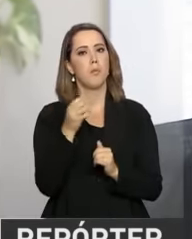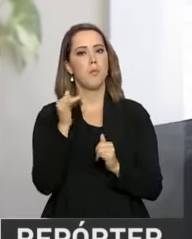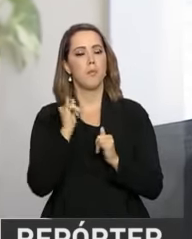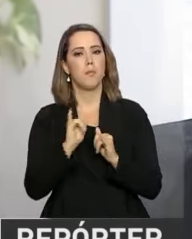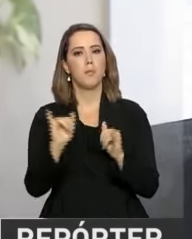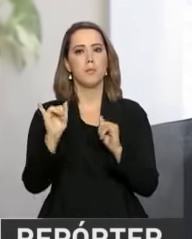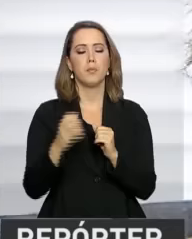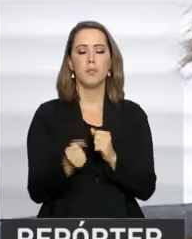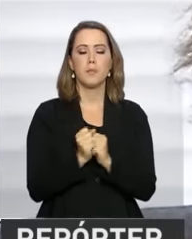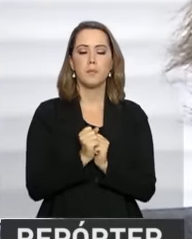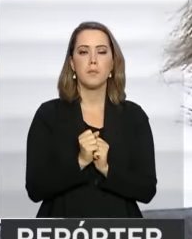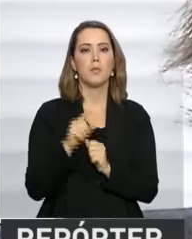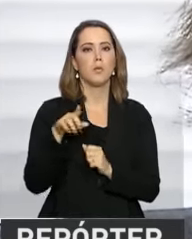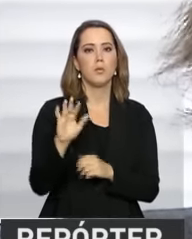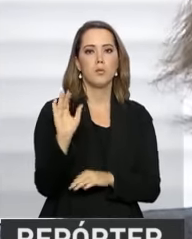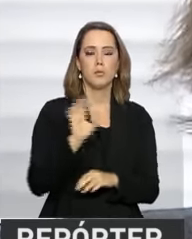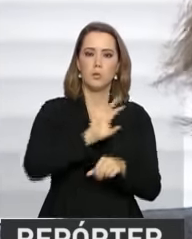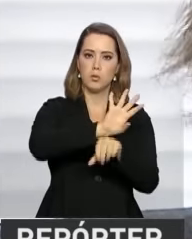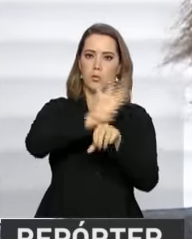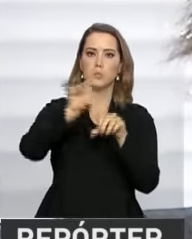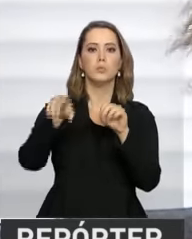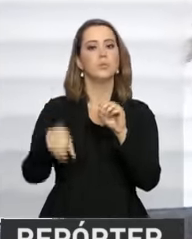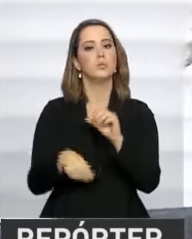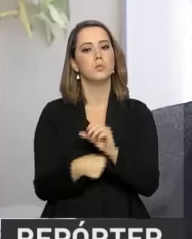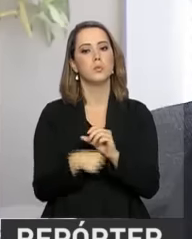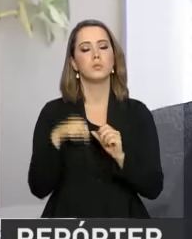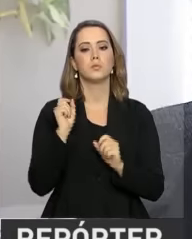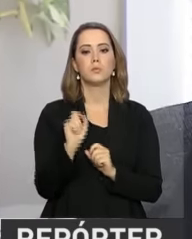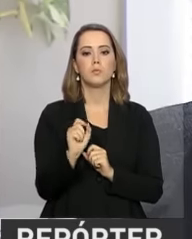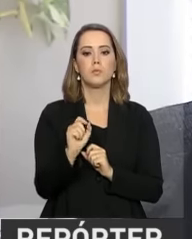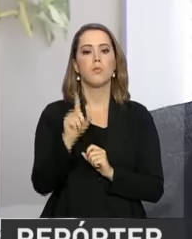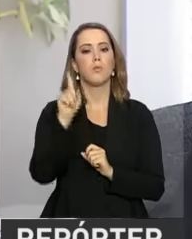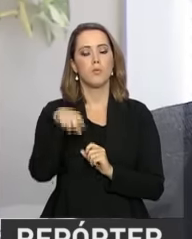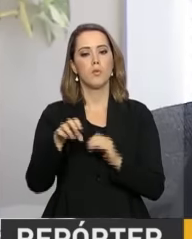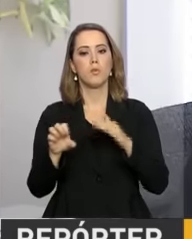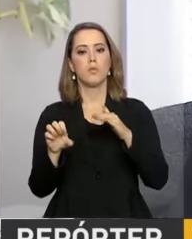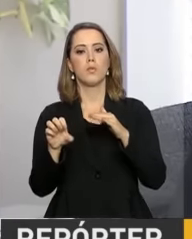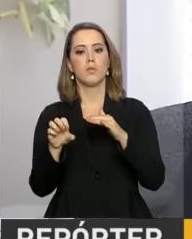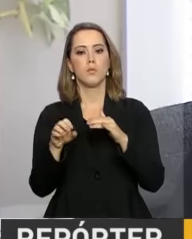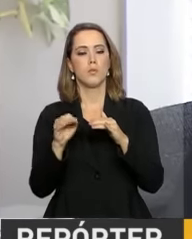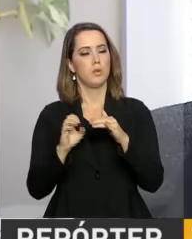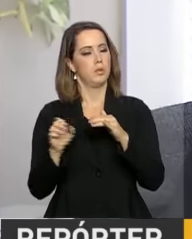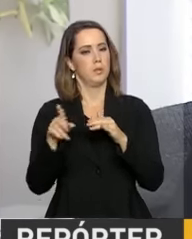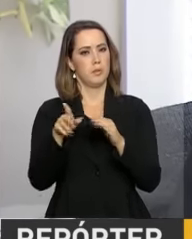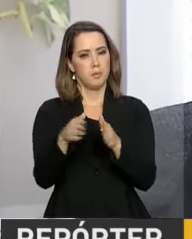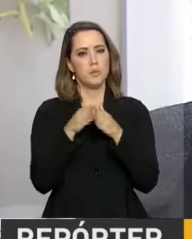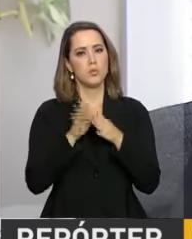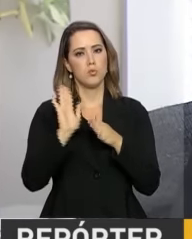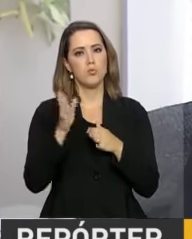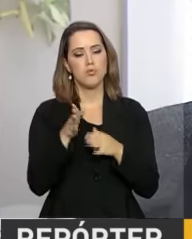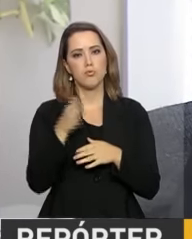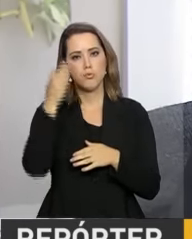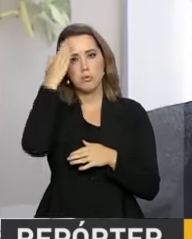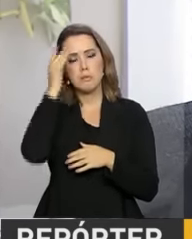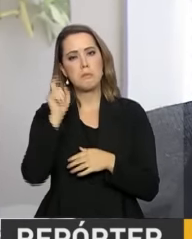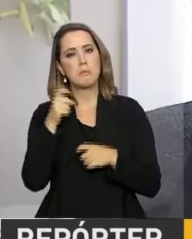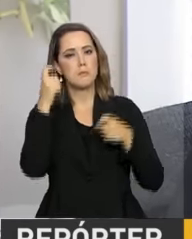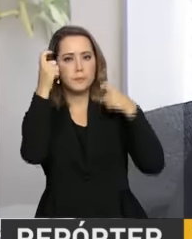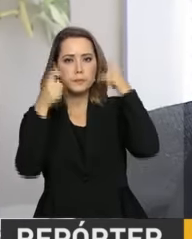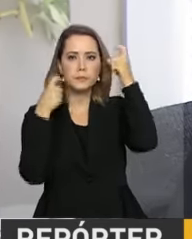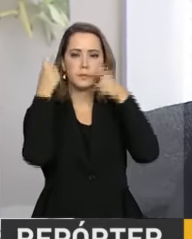Empreendimentos mais agradáveis e econômicos o mercado já pede o usuário final já tá começando a se